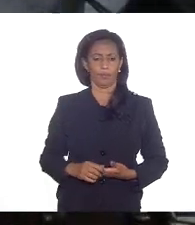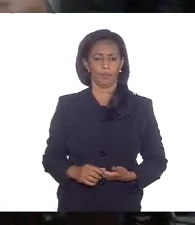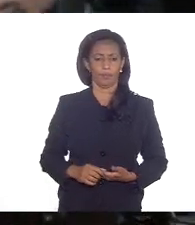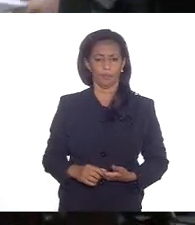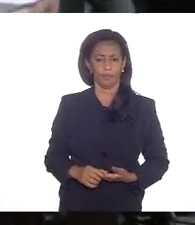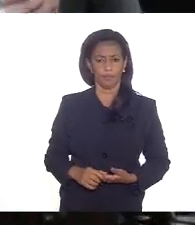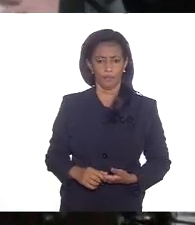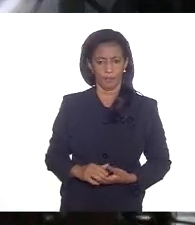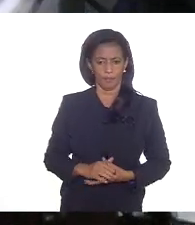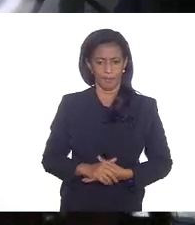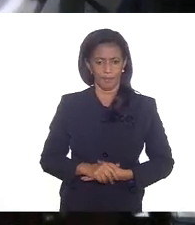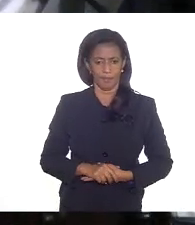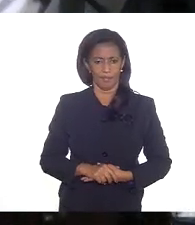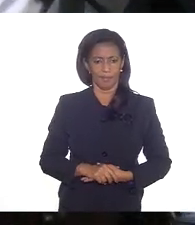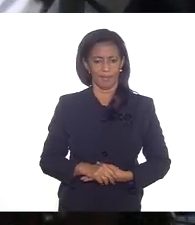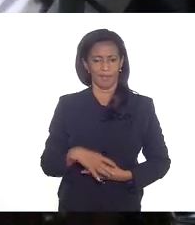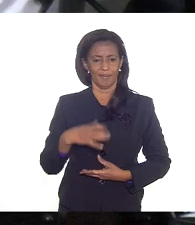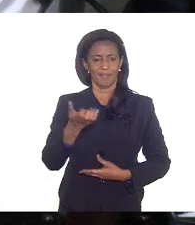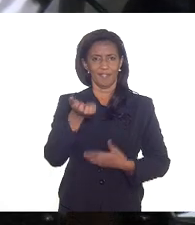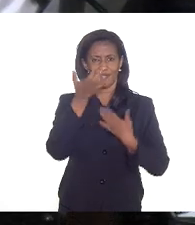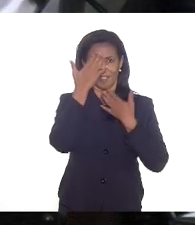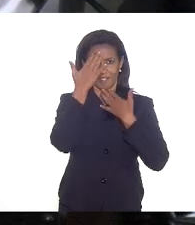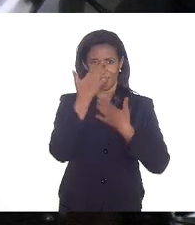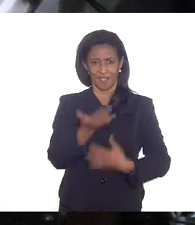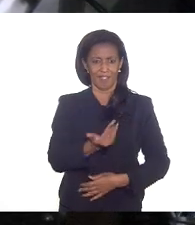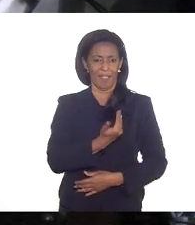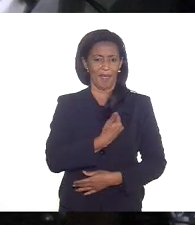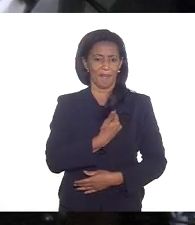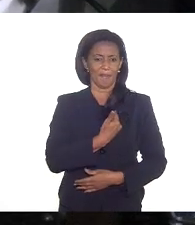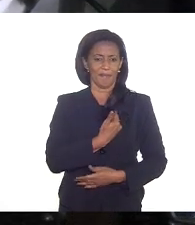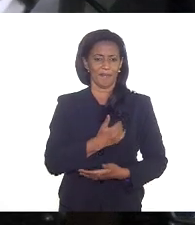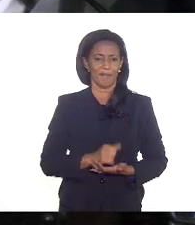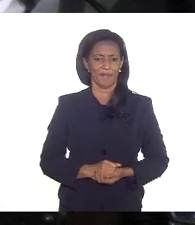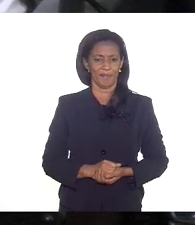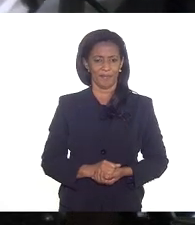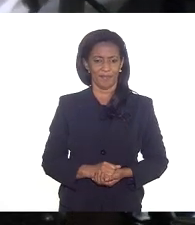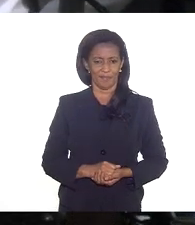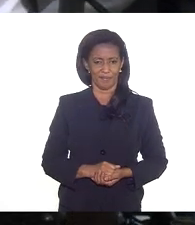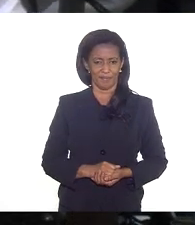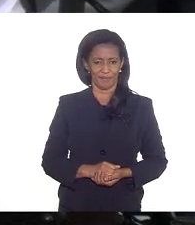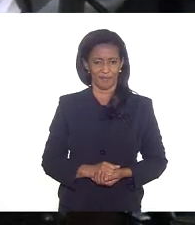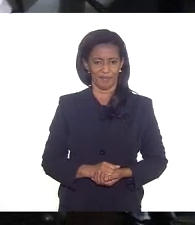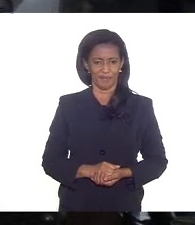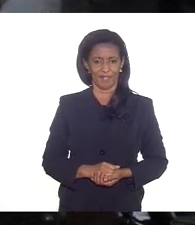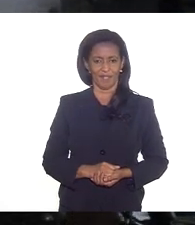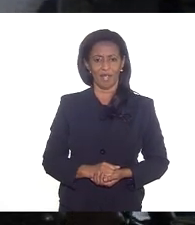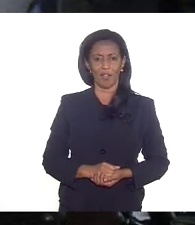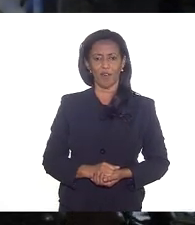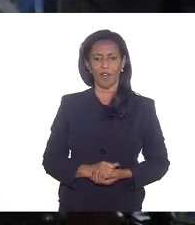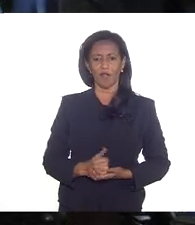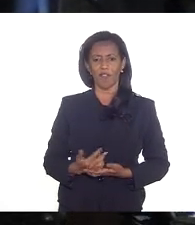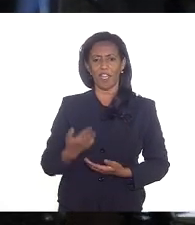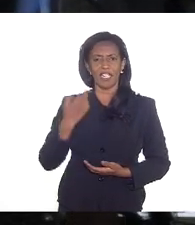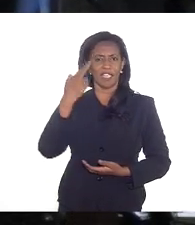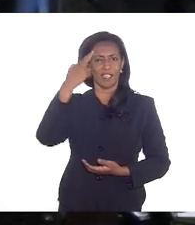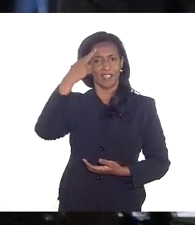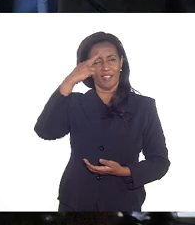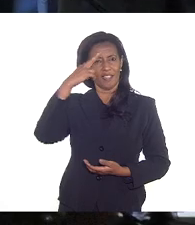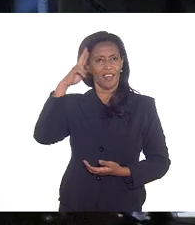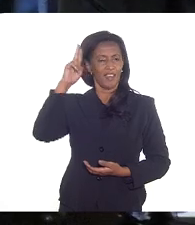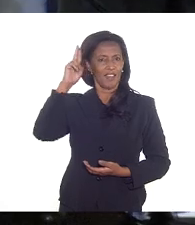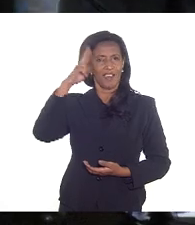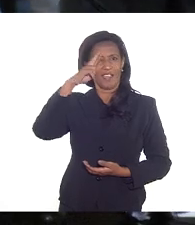eu queria que agradecer a presença do nosso amigo deputado e dobrei do secretário municipal de educação